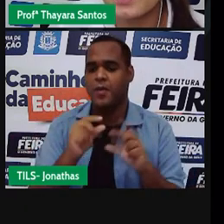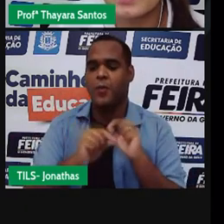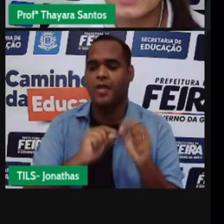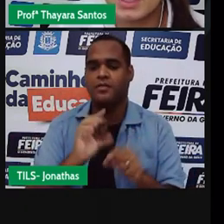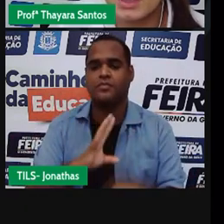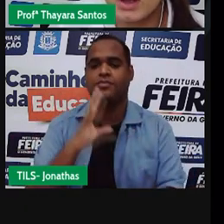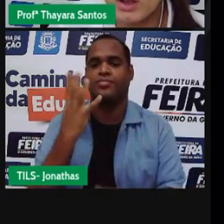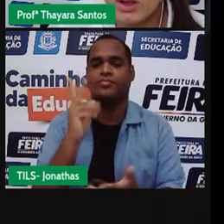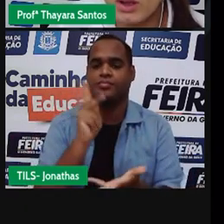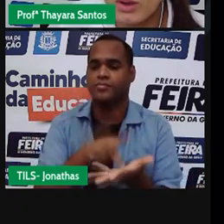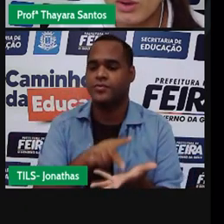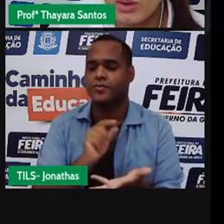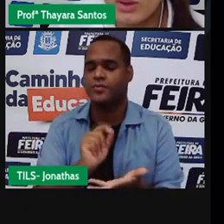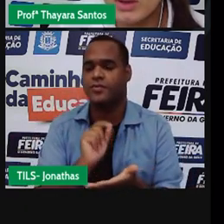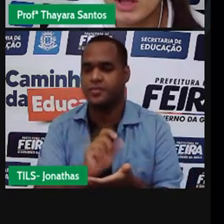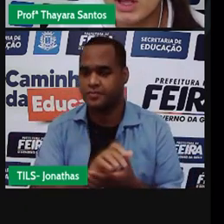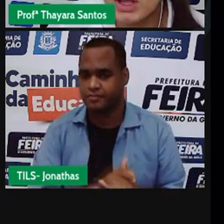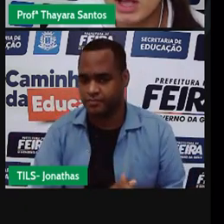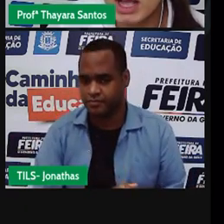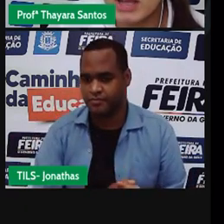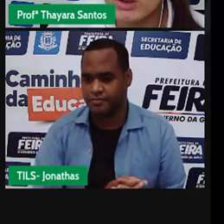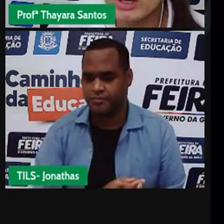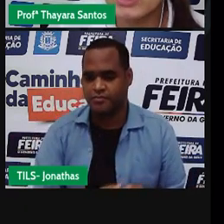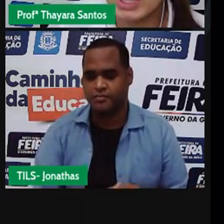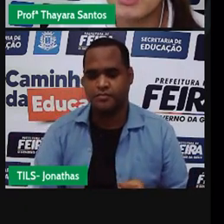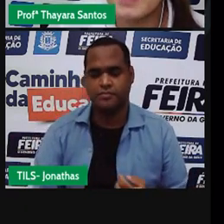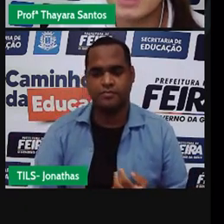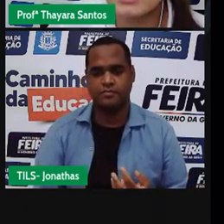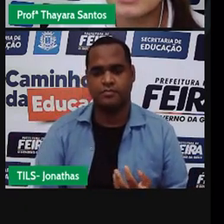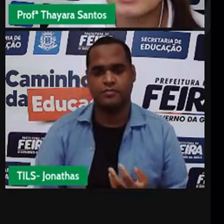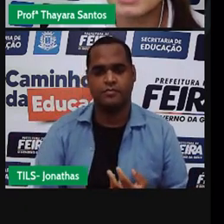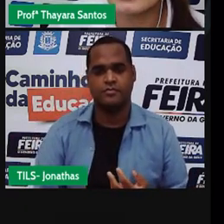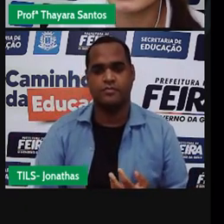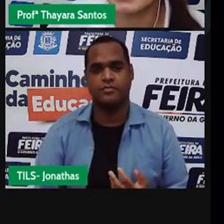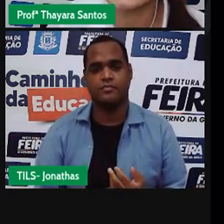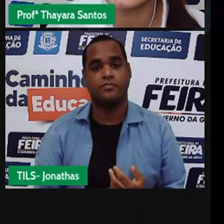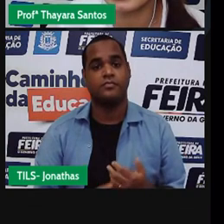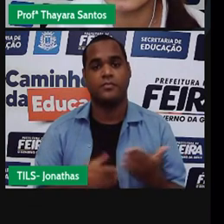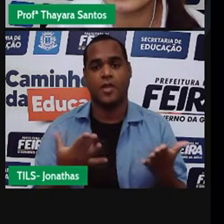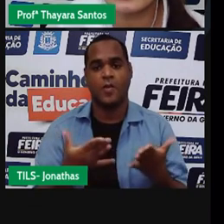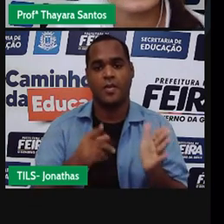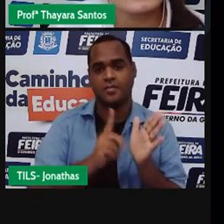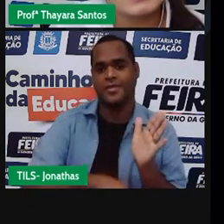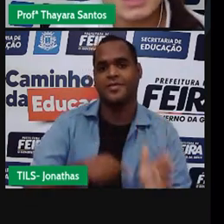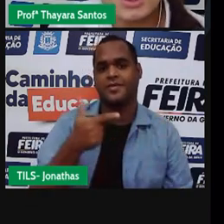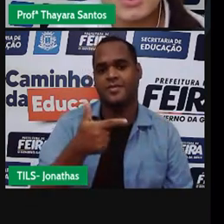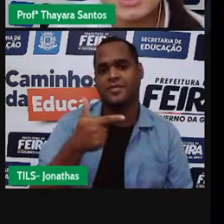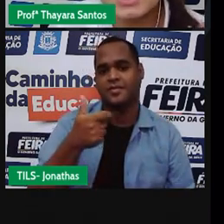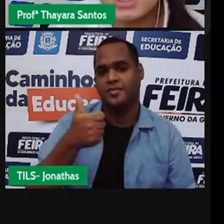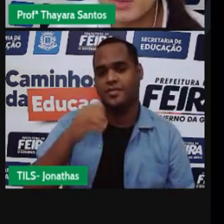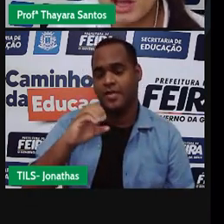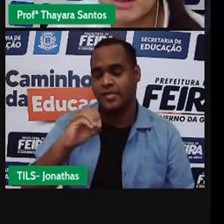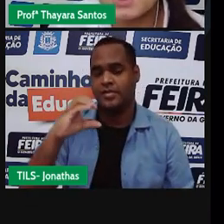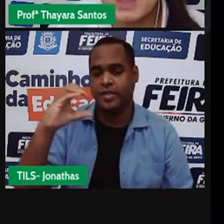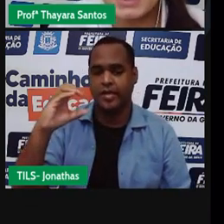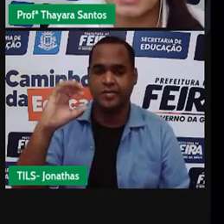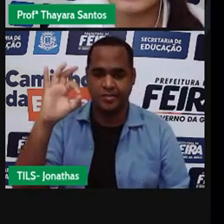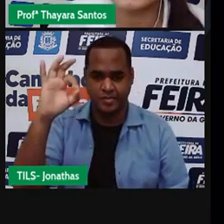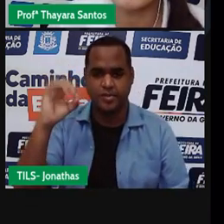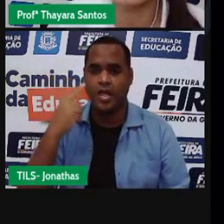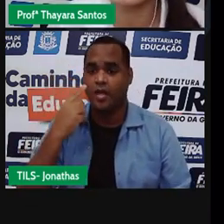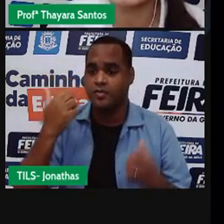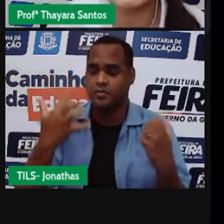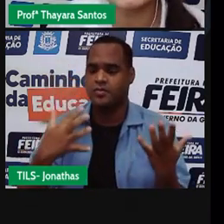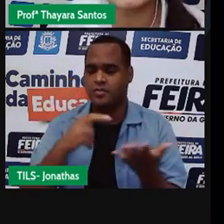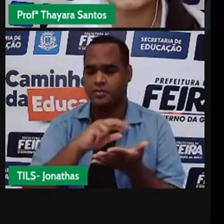acontecer. Ó, agora eu tenho menos 210 graus. Os átomos das moléculas pararam